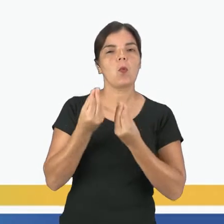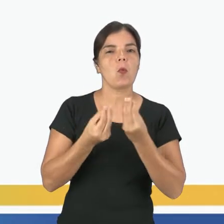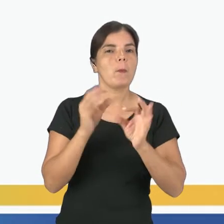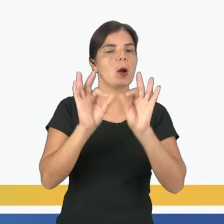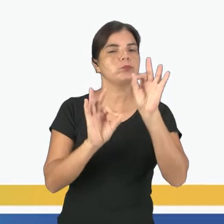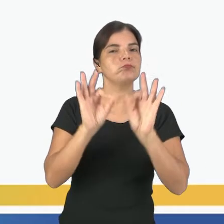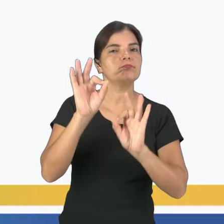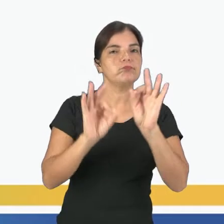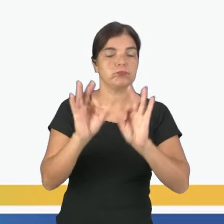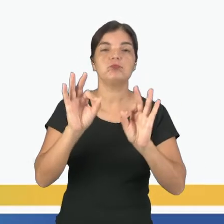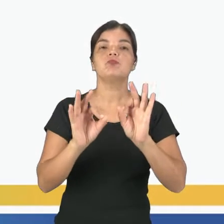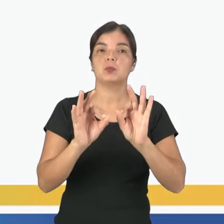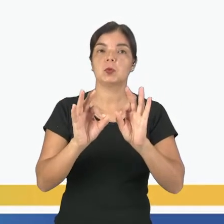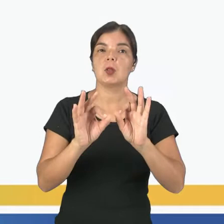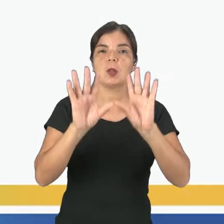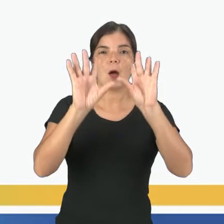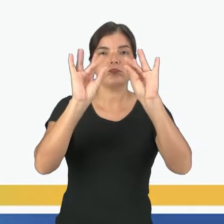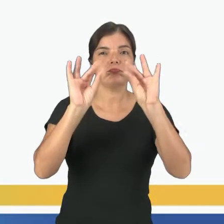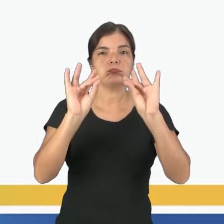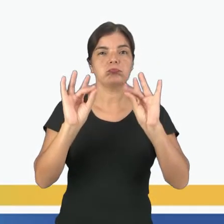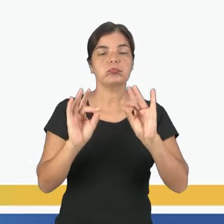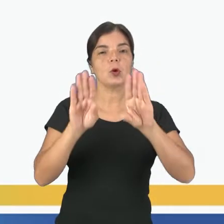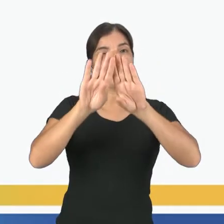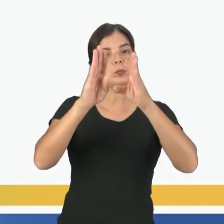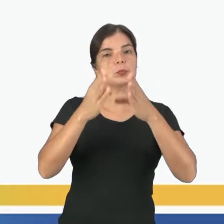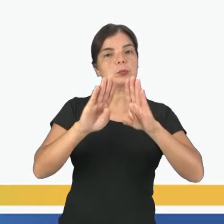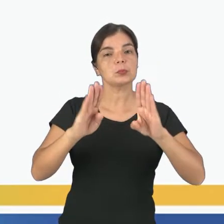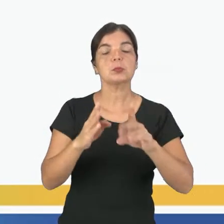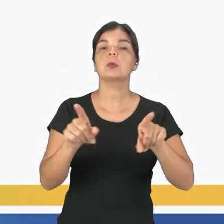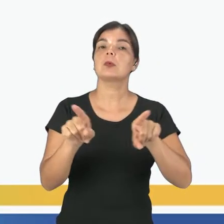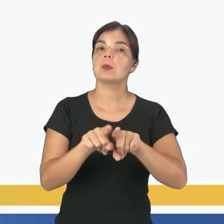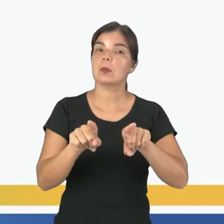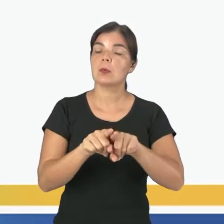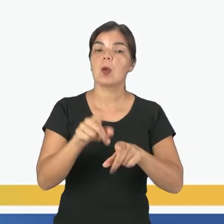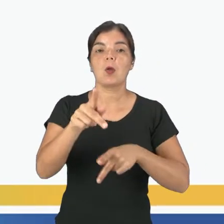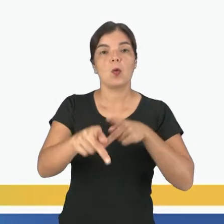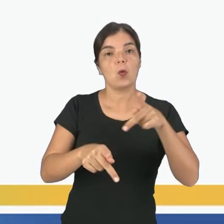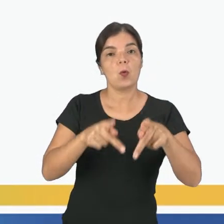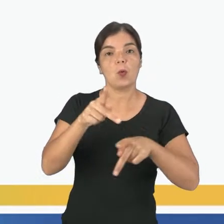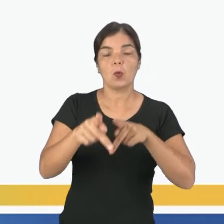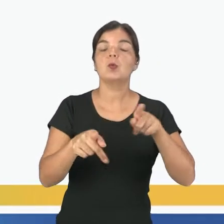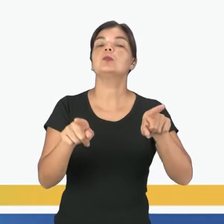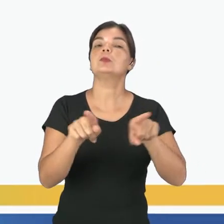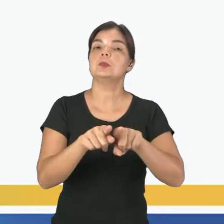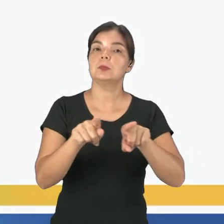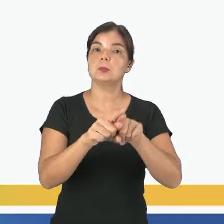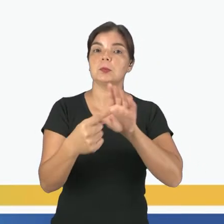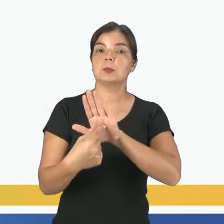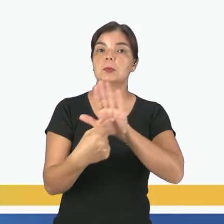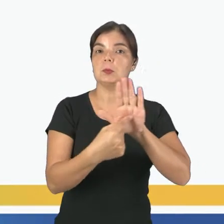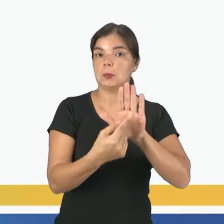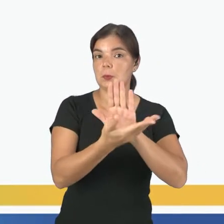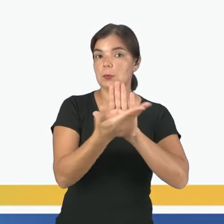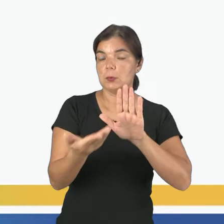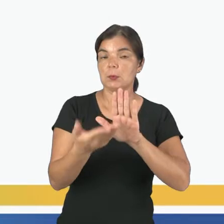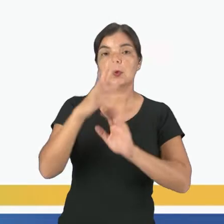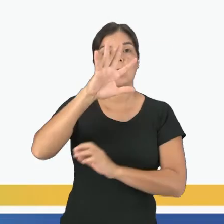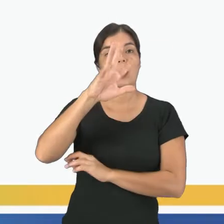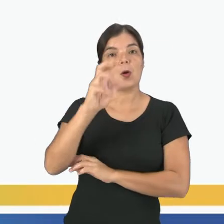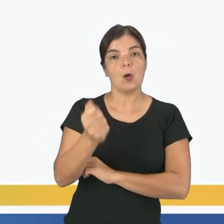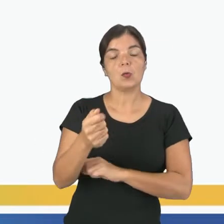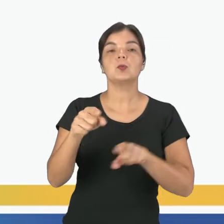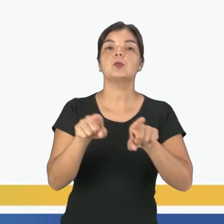formas, a riqueza da ornamentação. Então, esse povo que está, né, dessa parte da